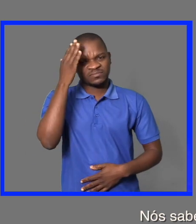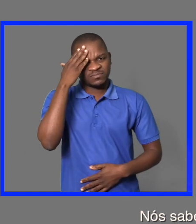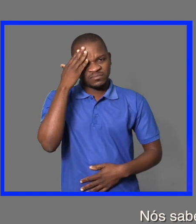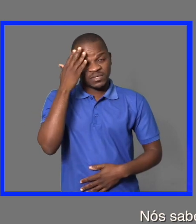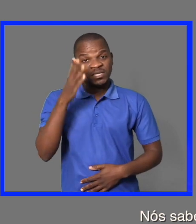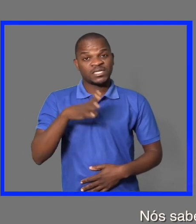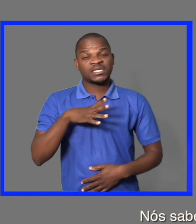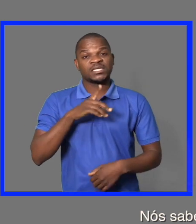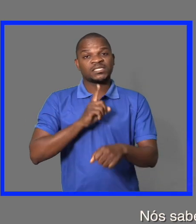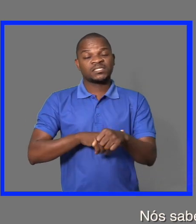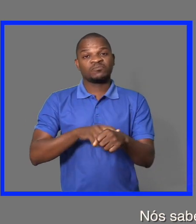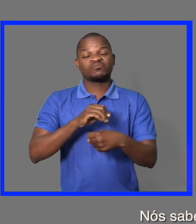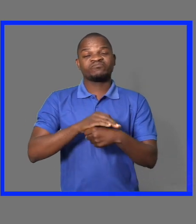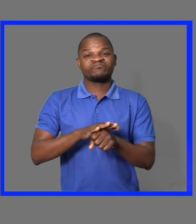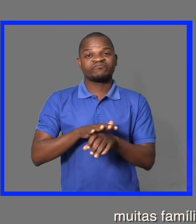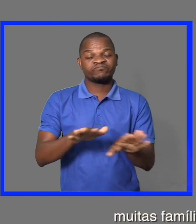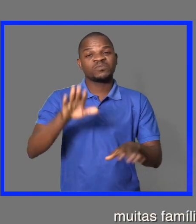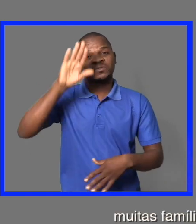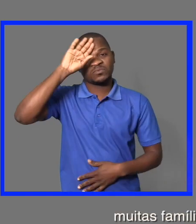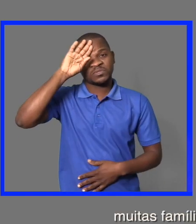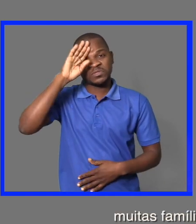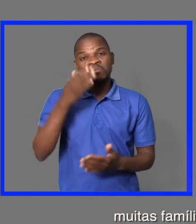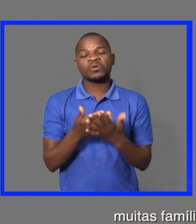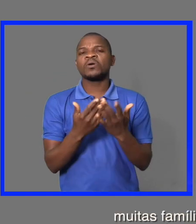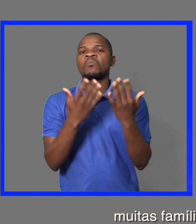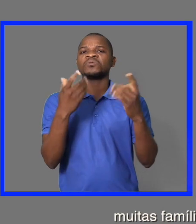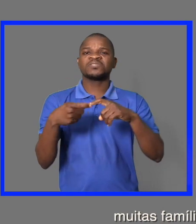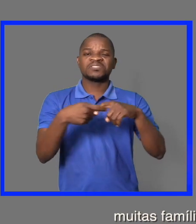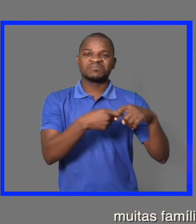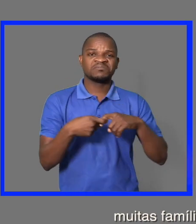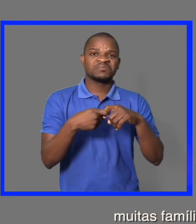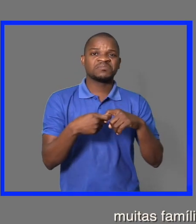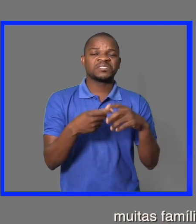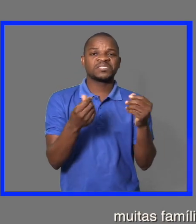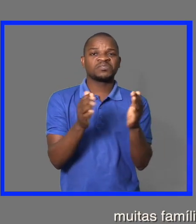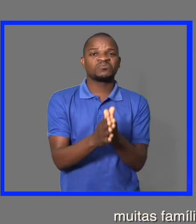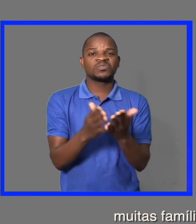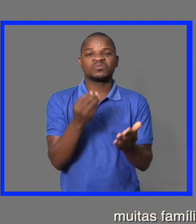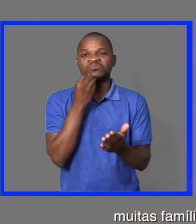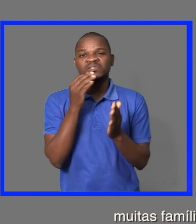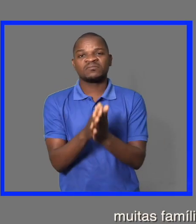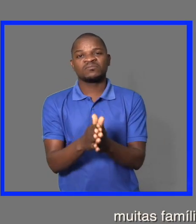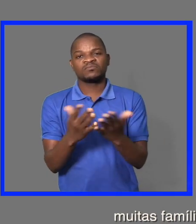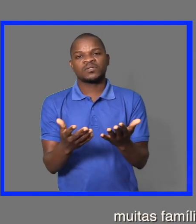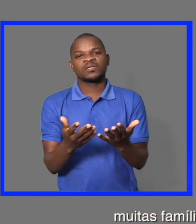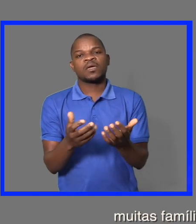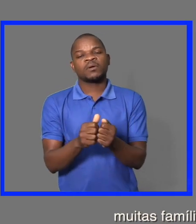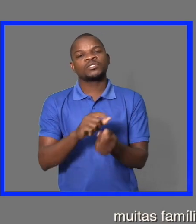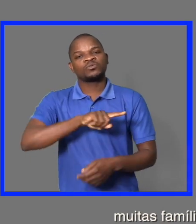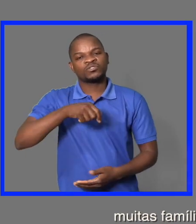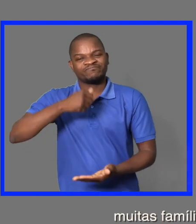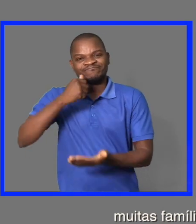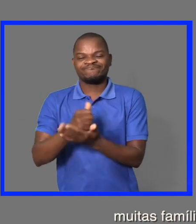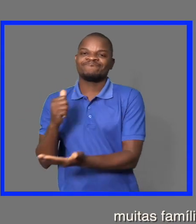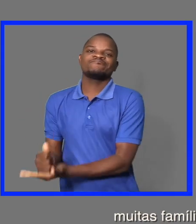momento em que estamos a passar esta pandemia, muitas famílias passam necessidades e é pouco,